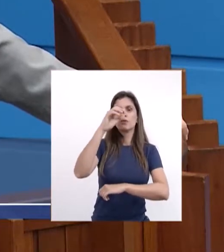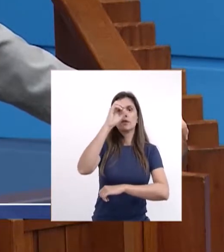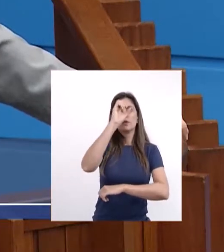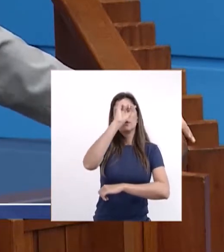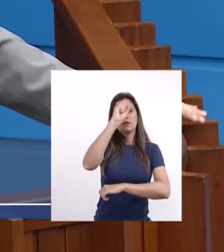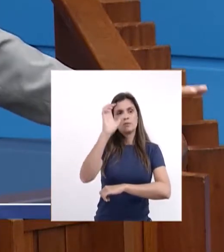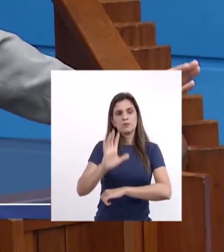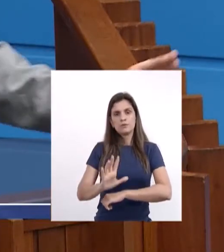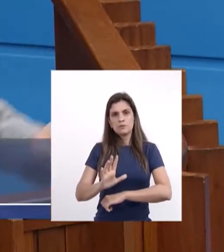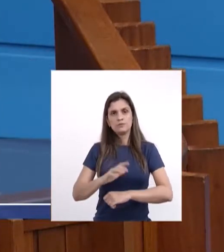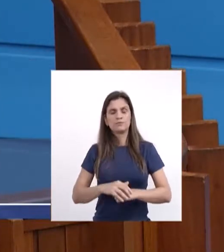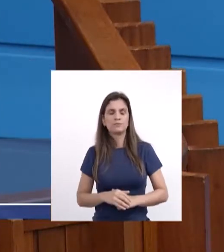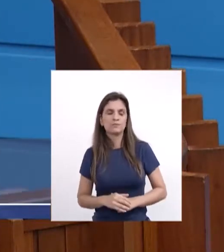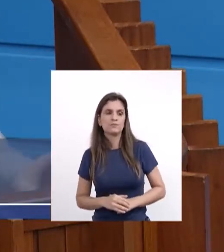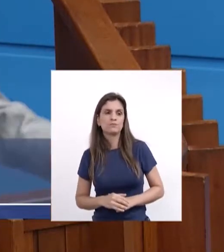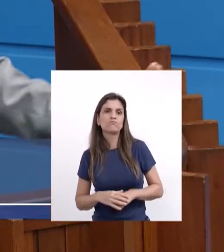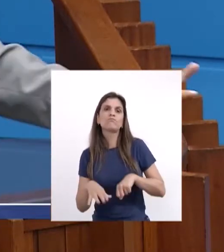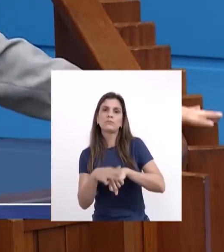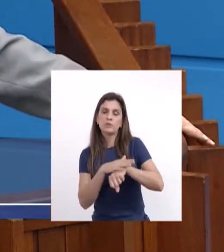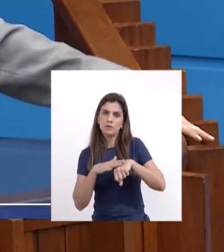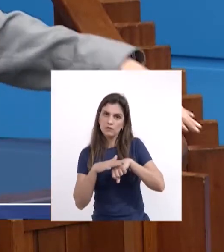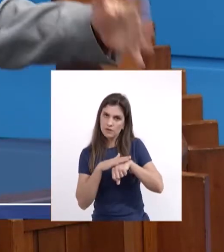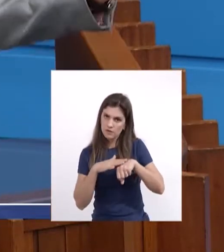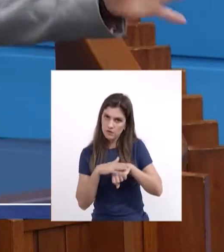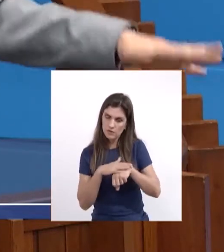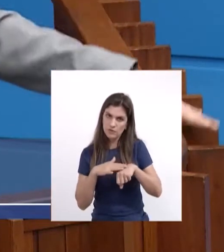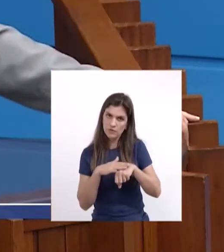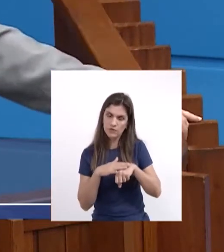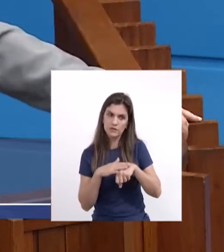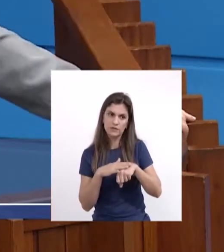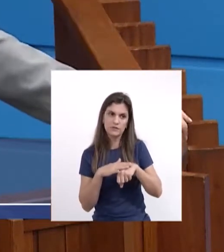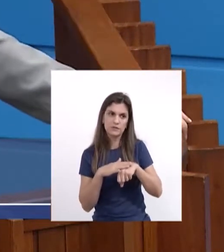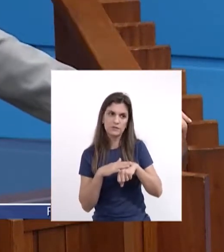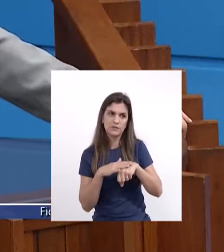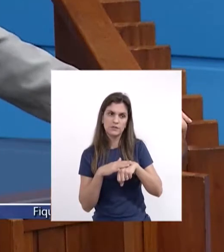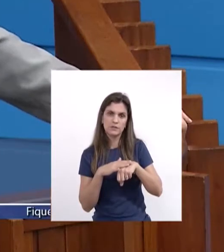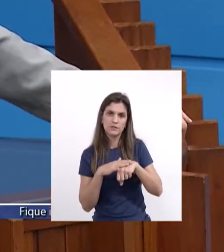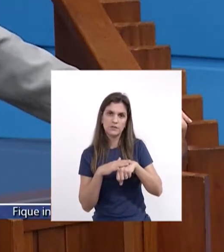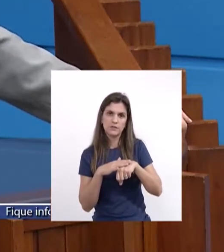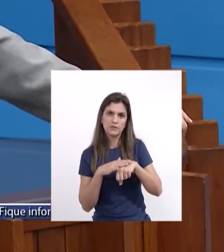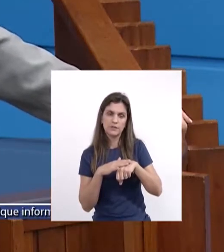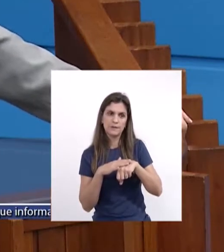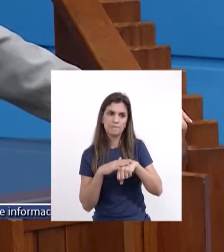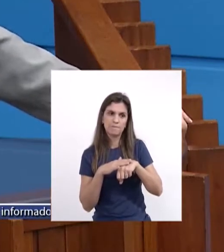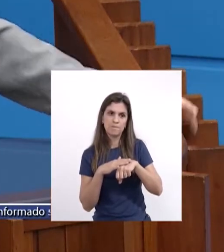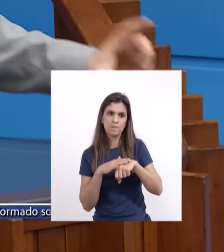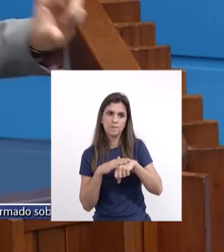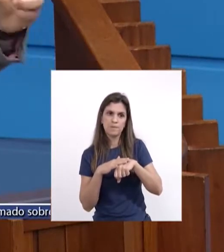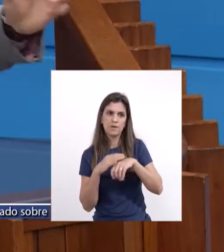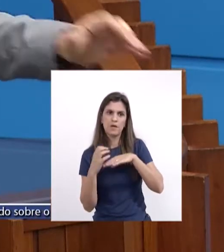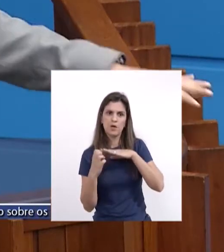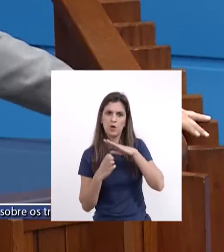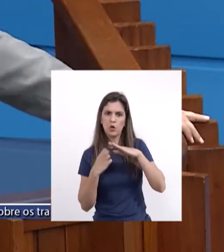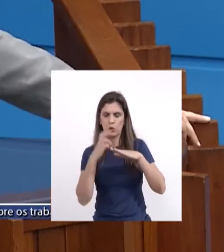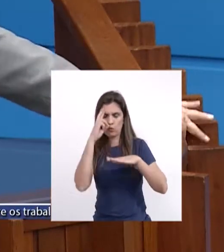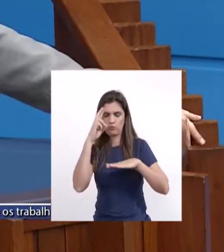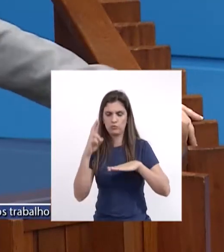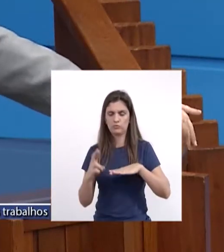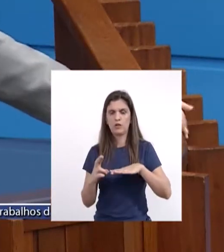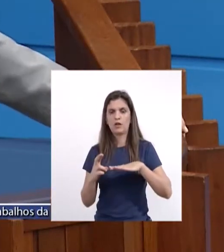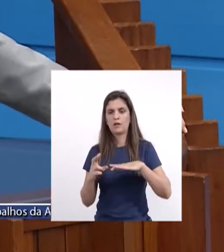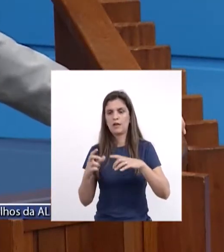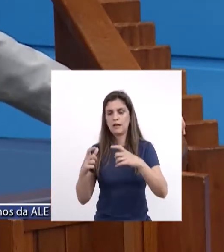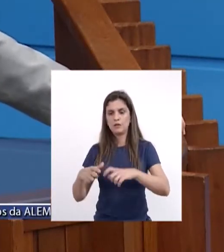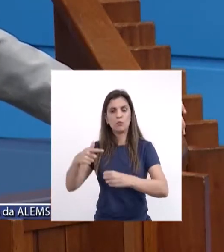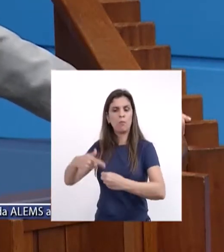Vaz, eu conversei com o proprietário do posto Platinão, e ele disse